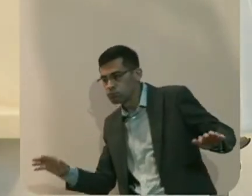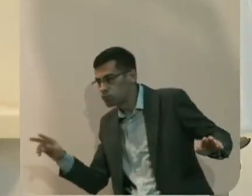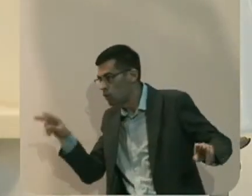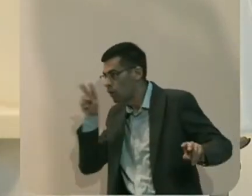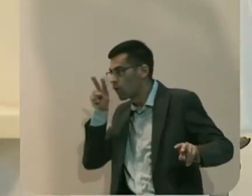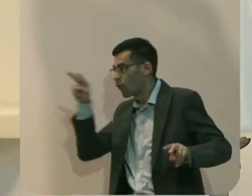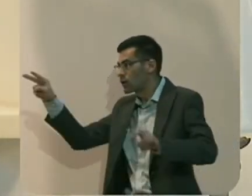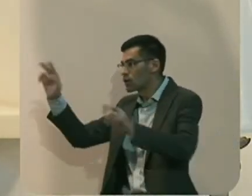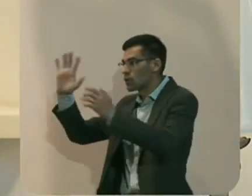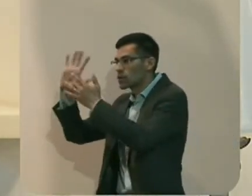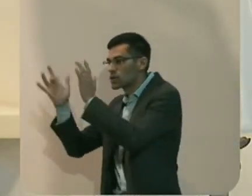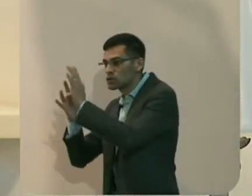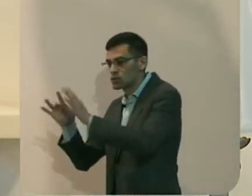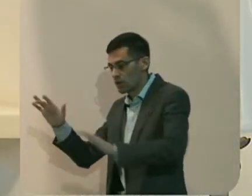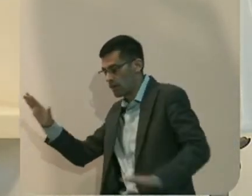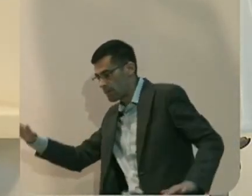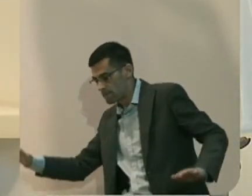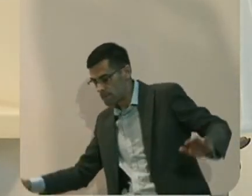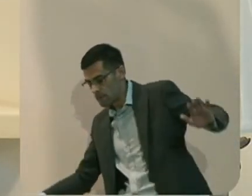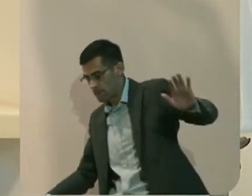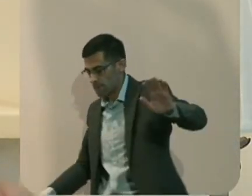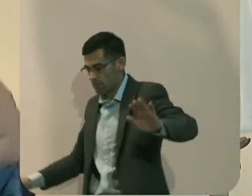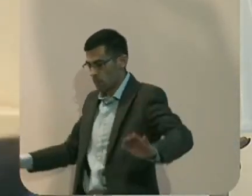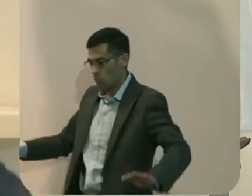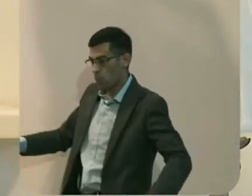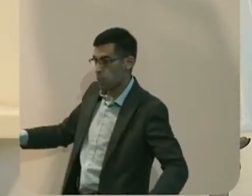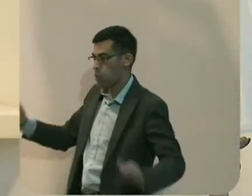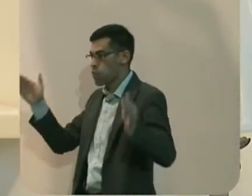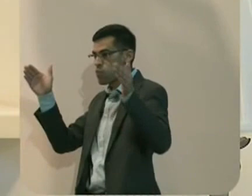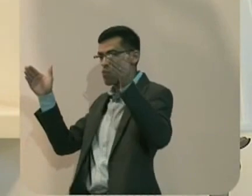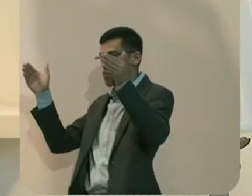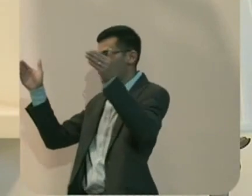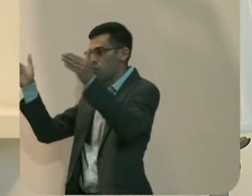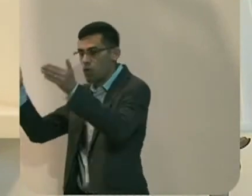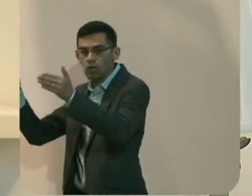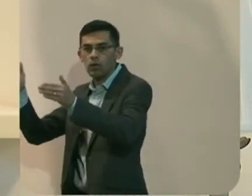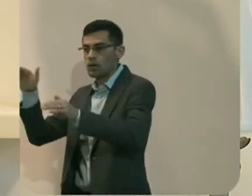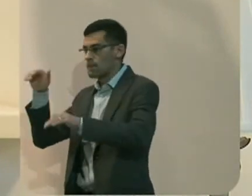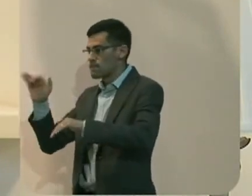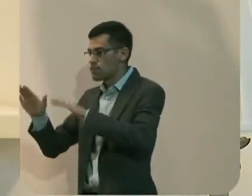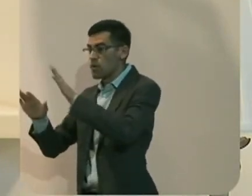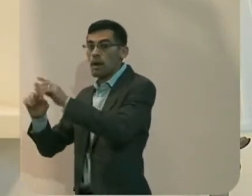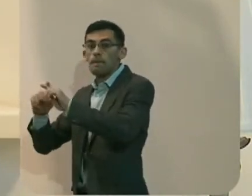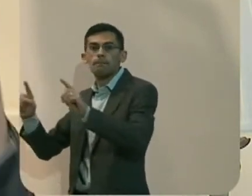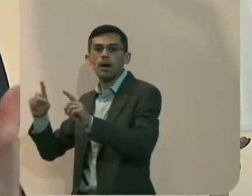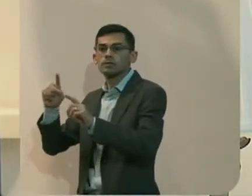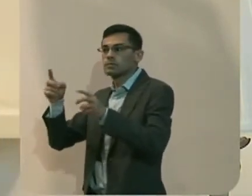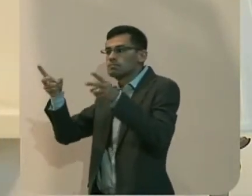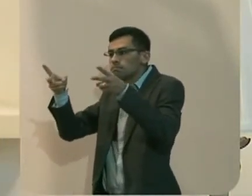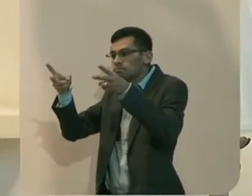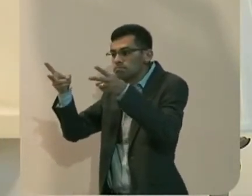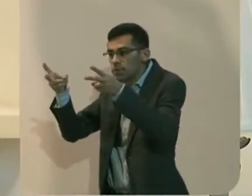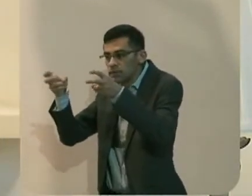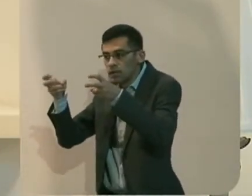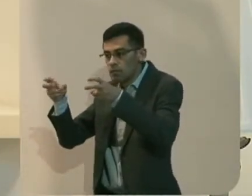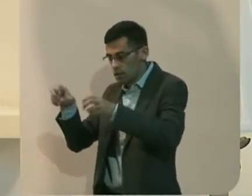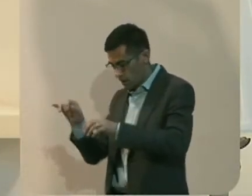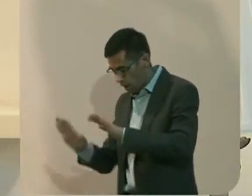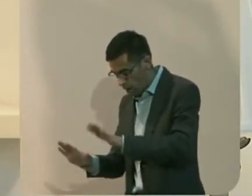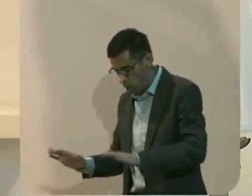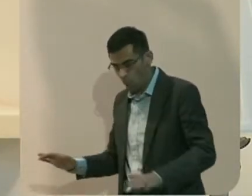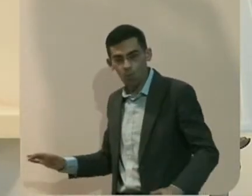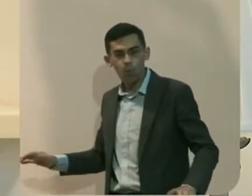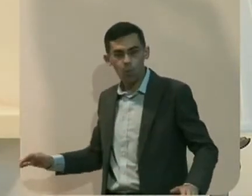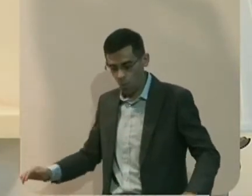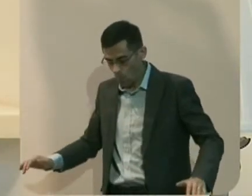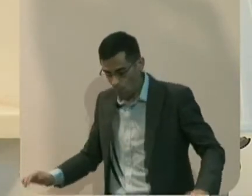olhando para Jesus, e ele vai dando o primeiro passo, o segundo passo, o terceiro passo, e quando ele percebe que ele está andando de